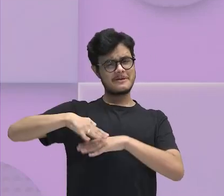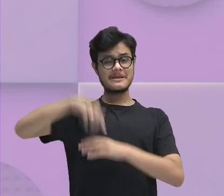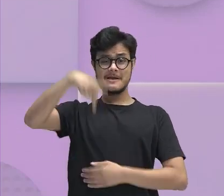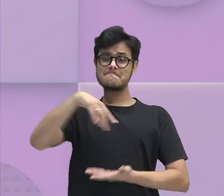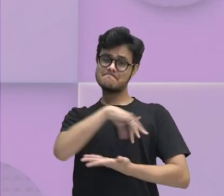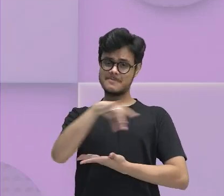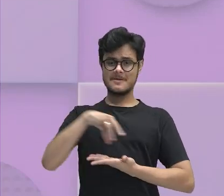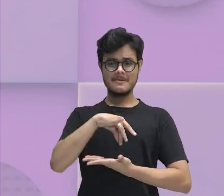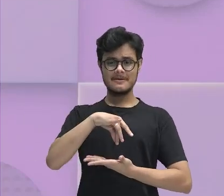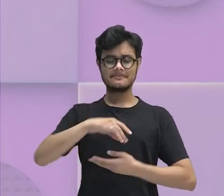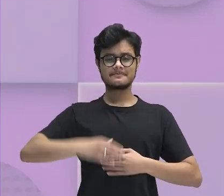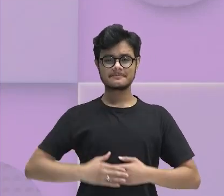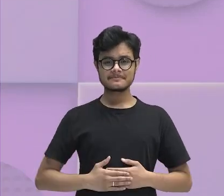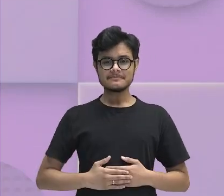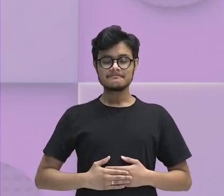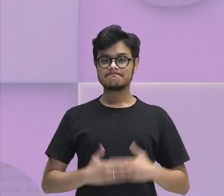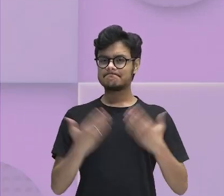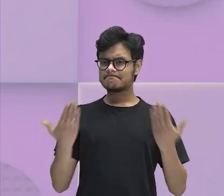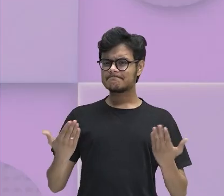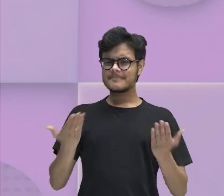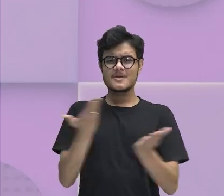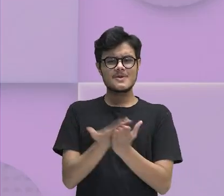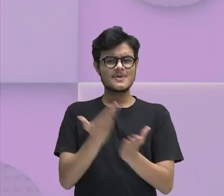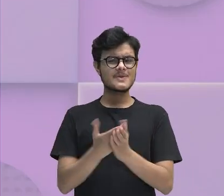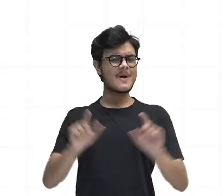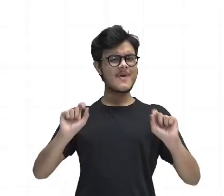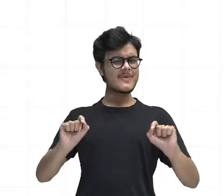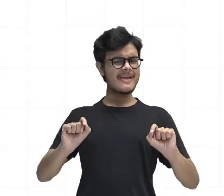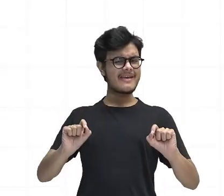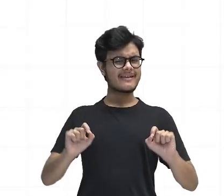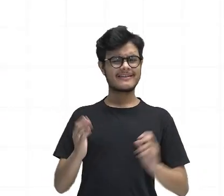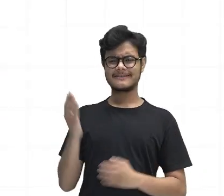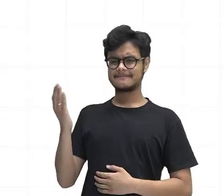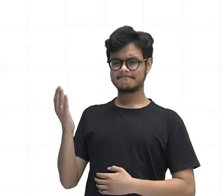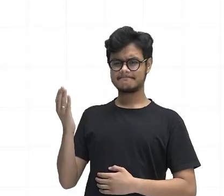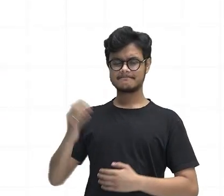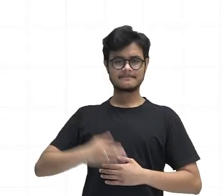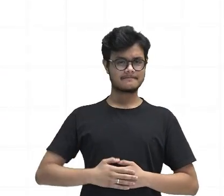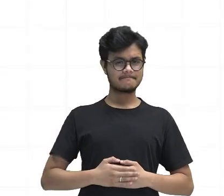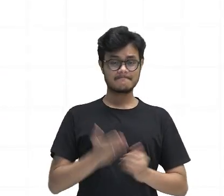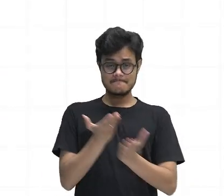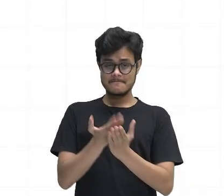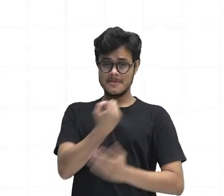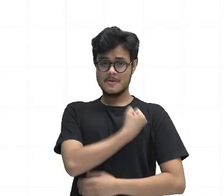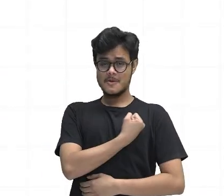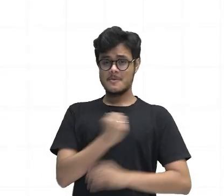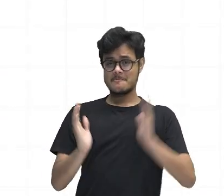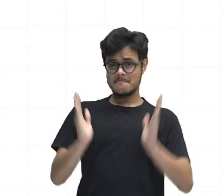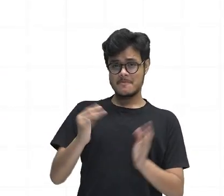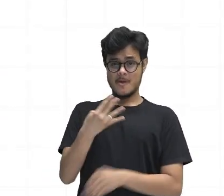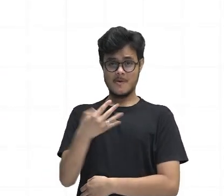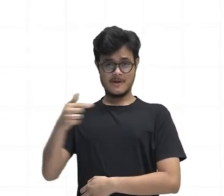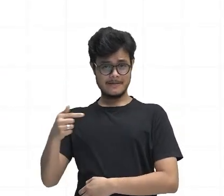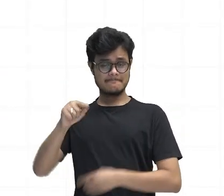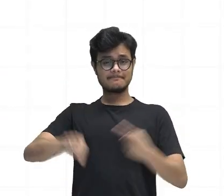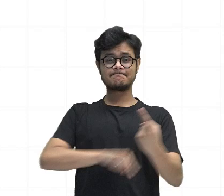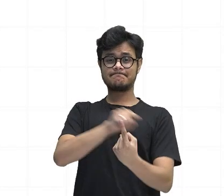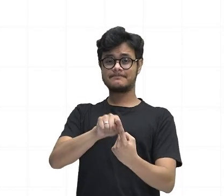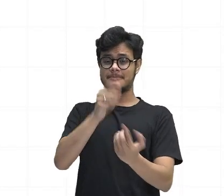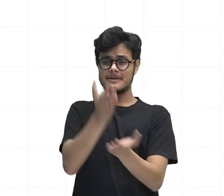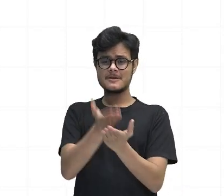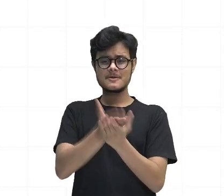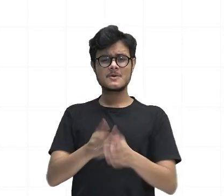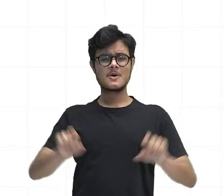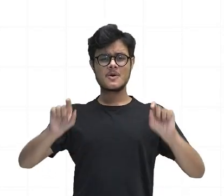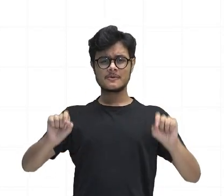do Centro de Mídias, e vamos ver o que temos para a nossa aula. Aula de número 47, o objeto de